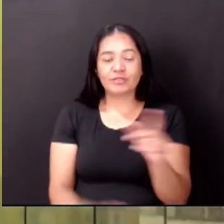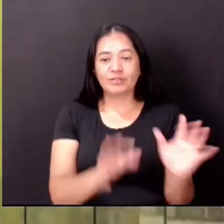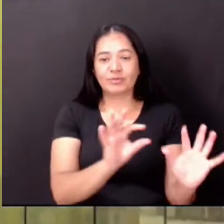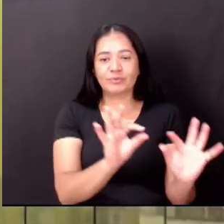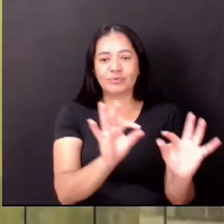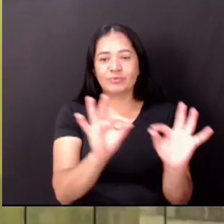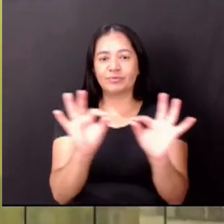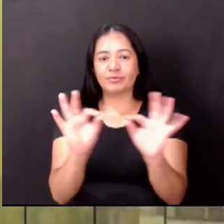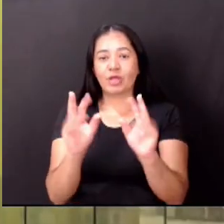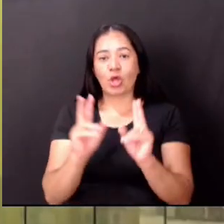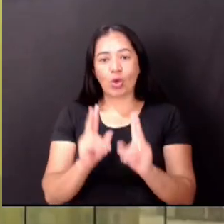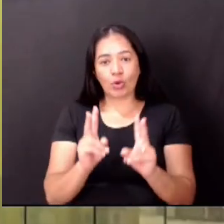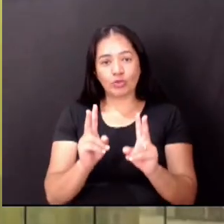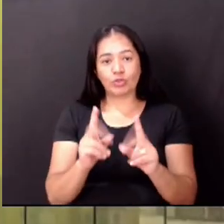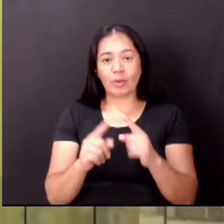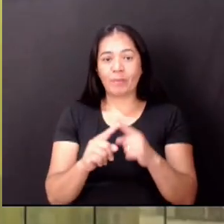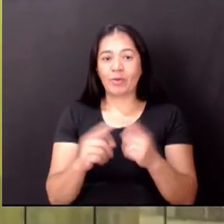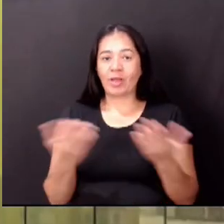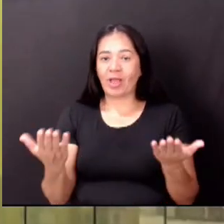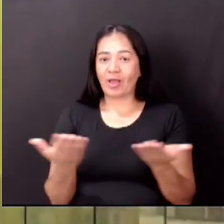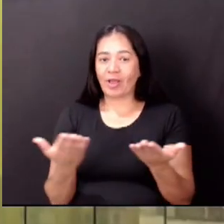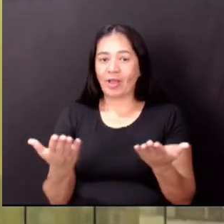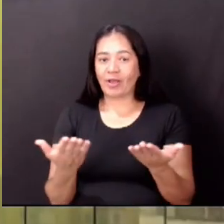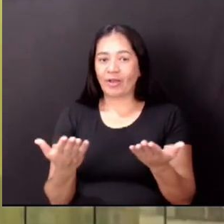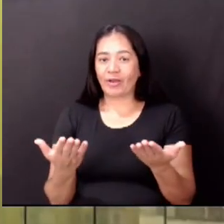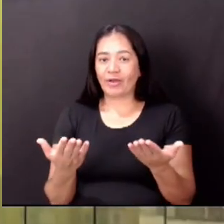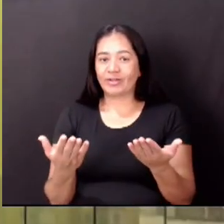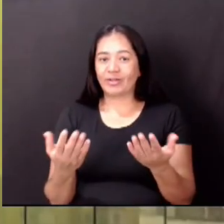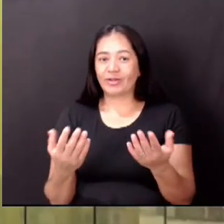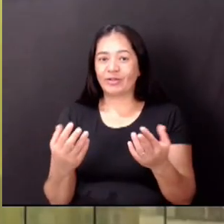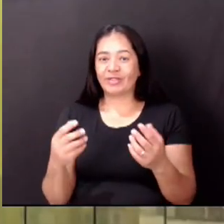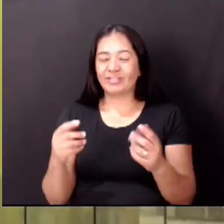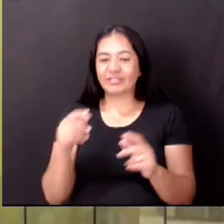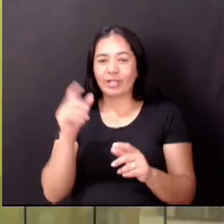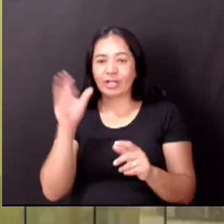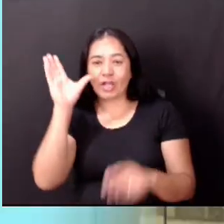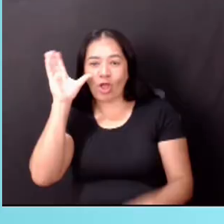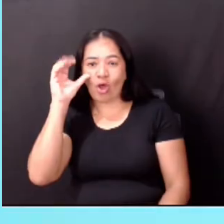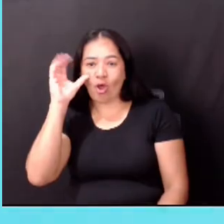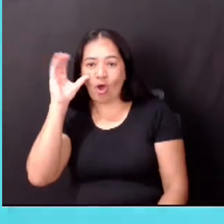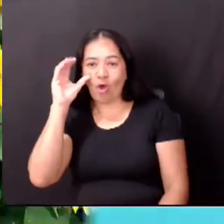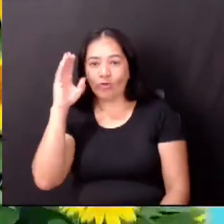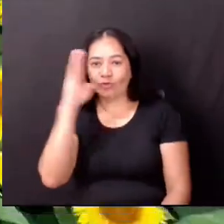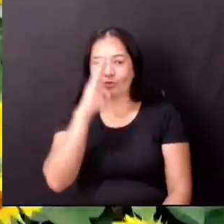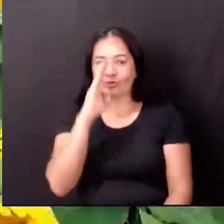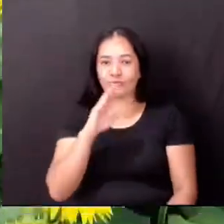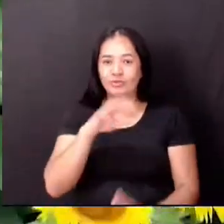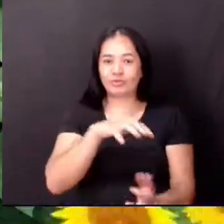porque agora é hora daquele giro ambiental das curiosidades do Brasil e do mundo.